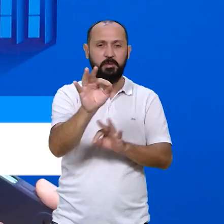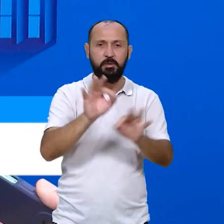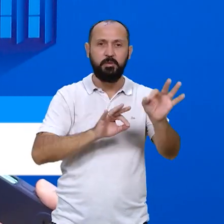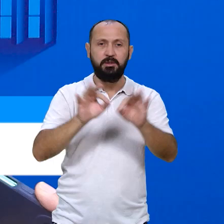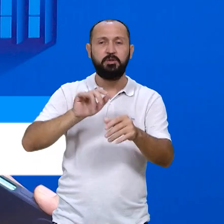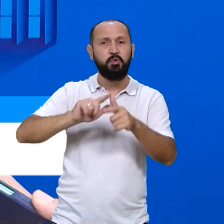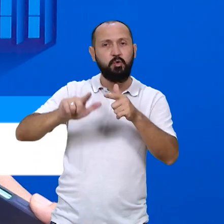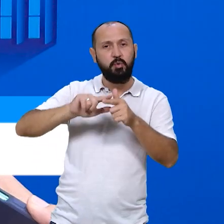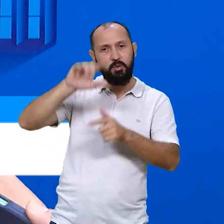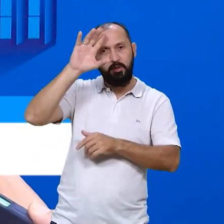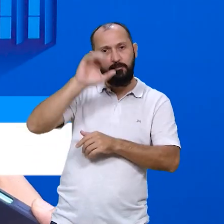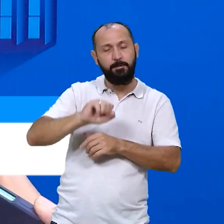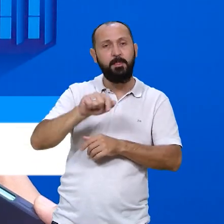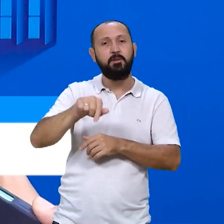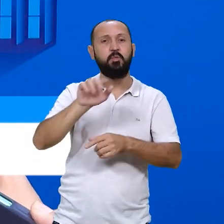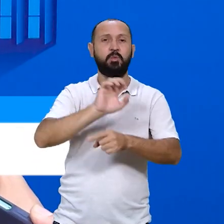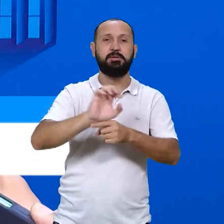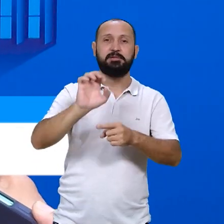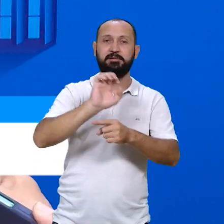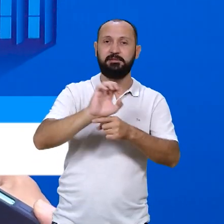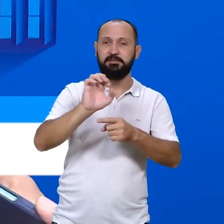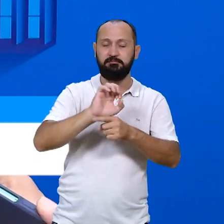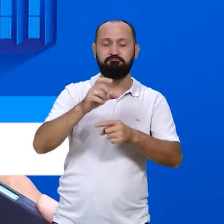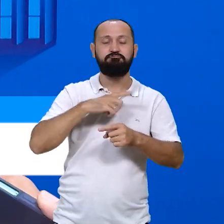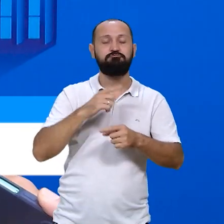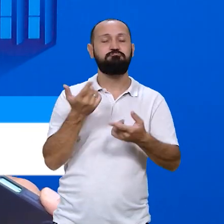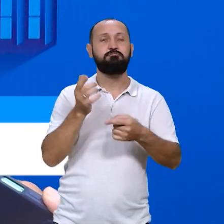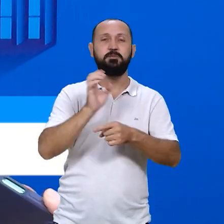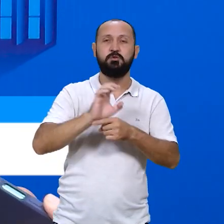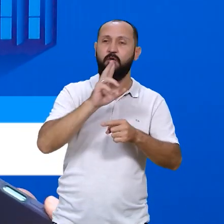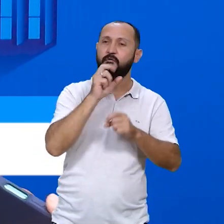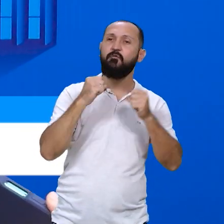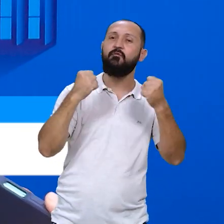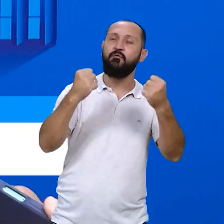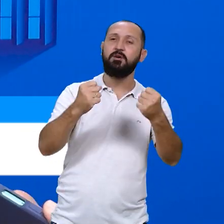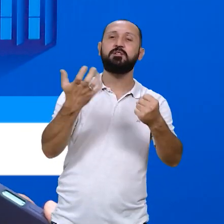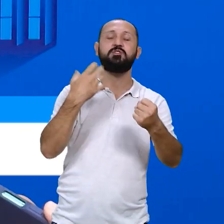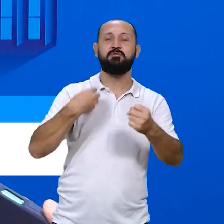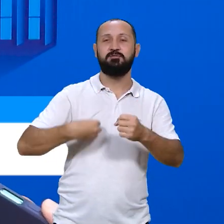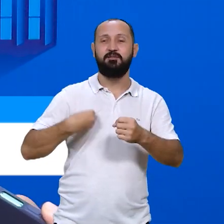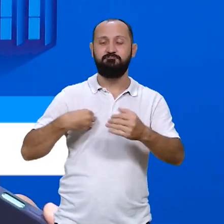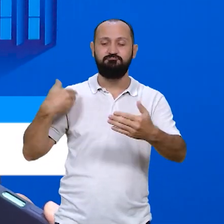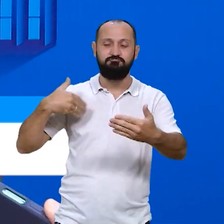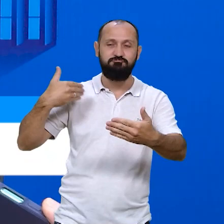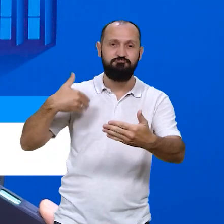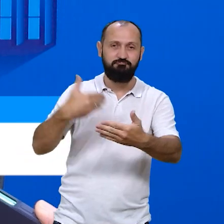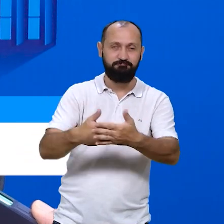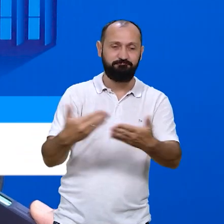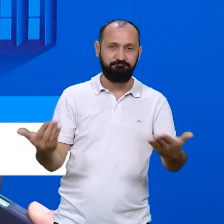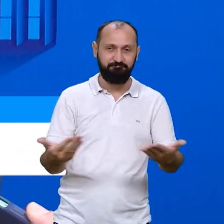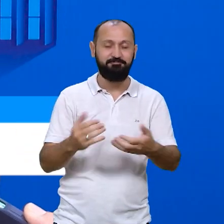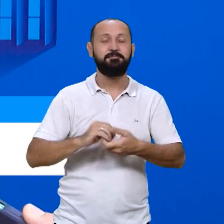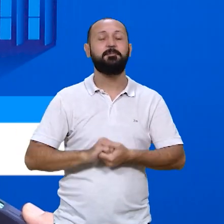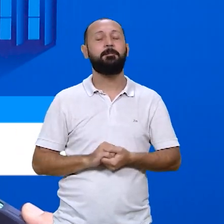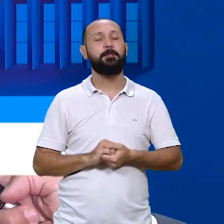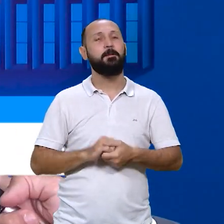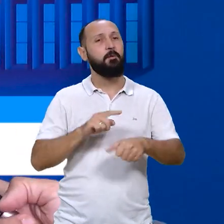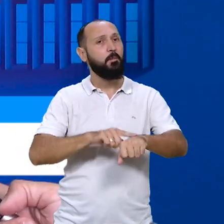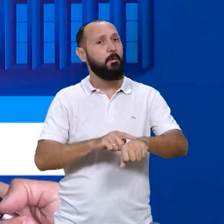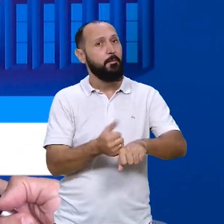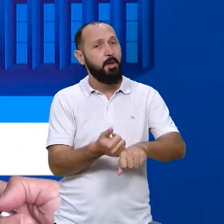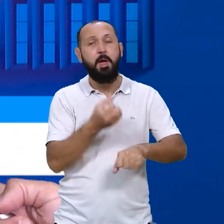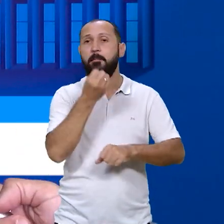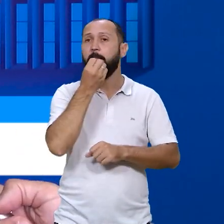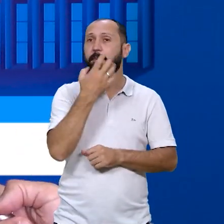debate, encaminhar as soluções para que o nosso Estado seja esse Estado pujante que nós estamos vivenciando nos dias de hoje.